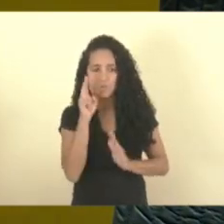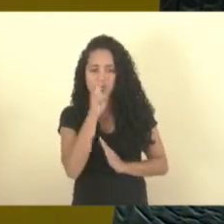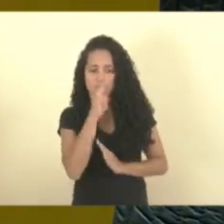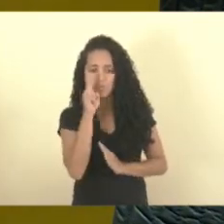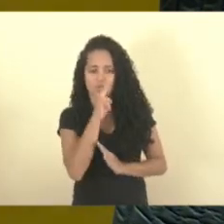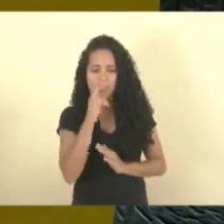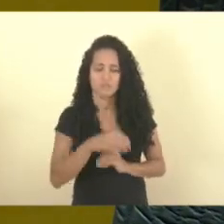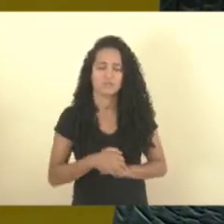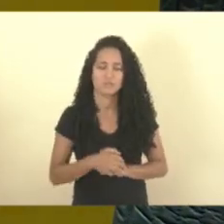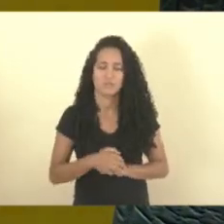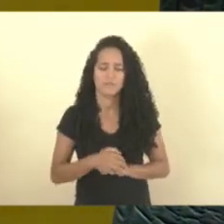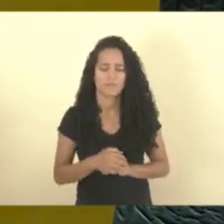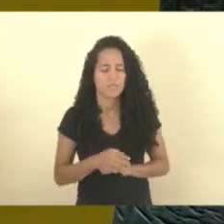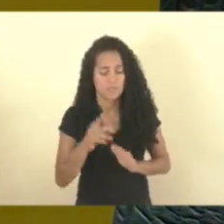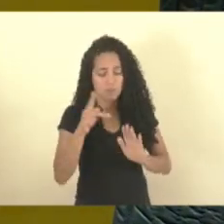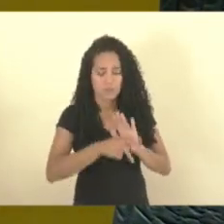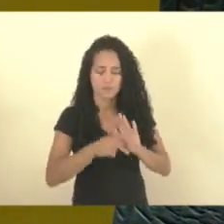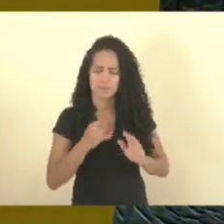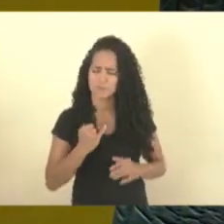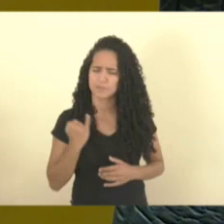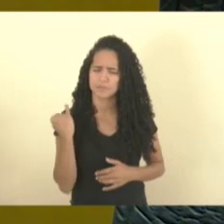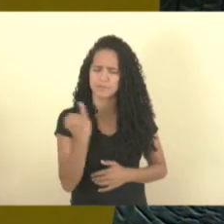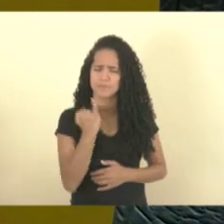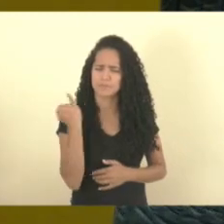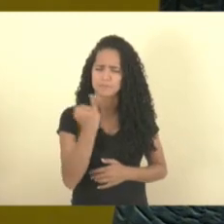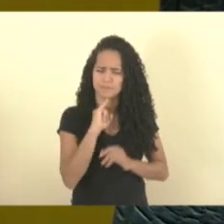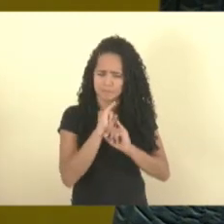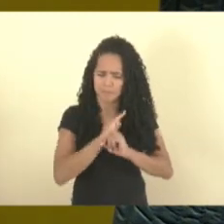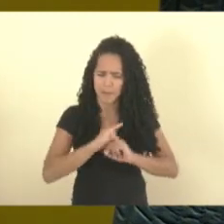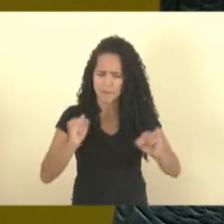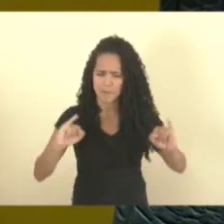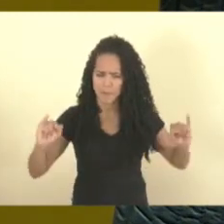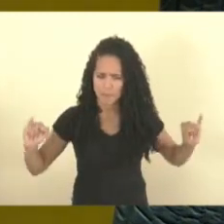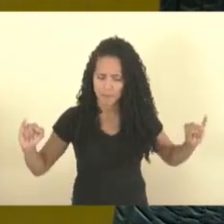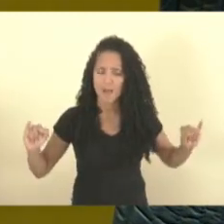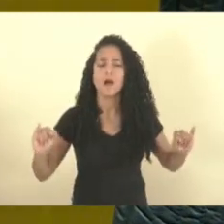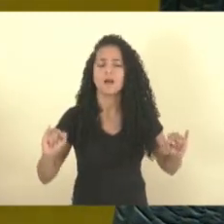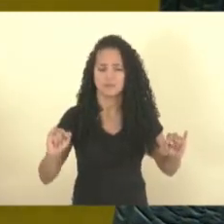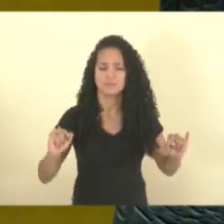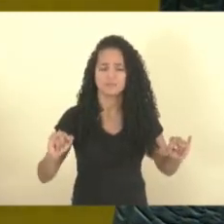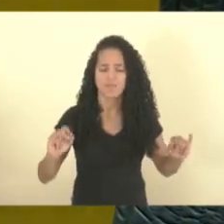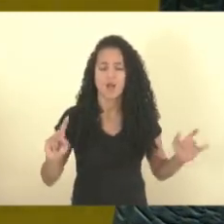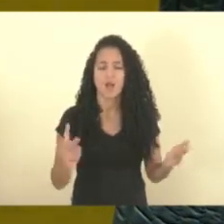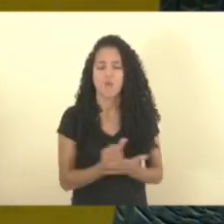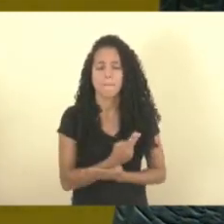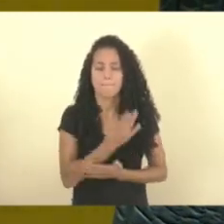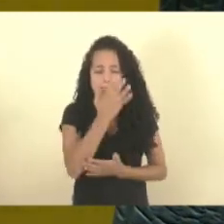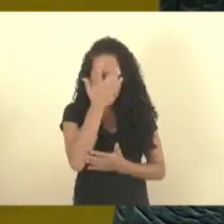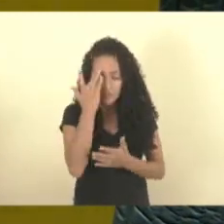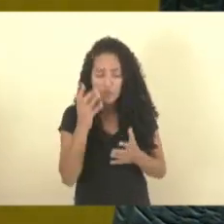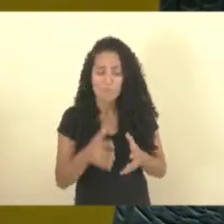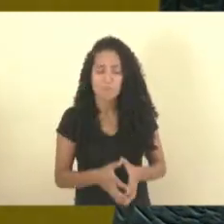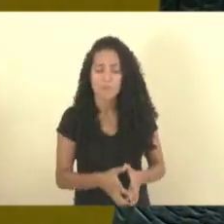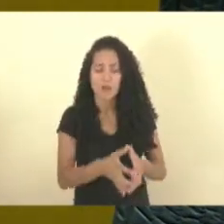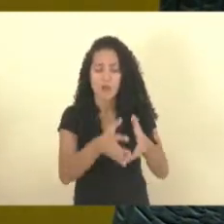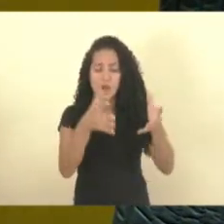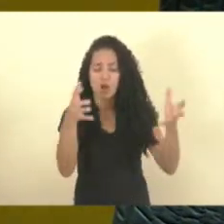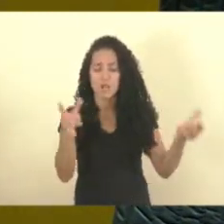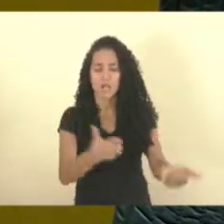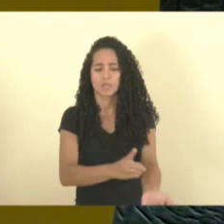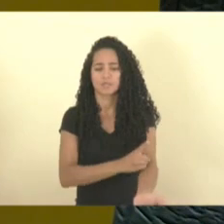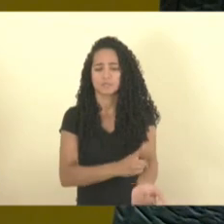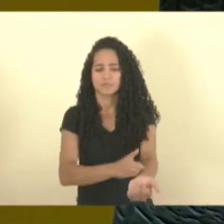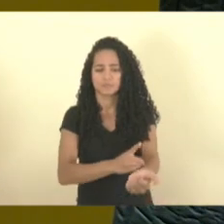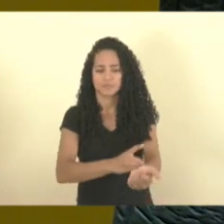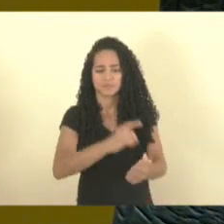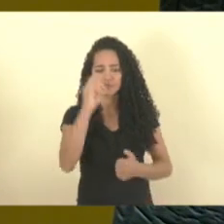urgência. Projeto importantíssimo, porque nós temos um crescimento da obesidade em todo o país, em todo